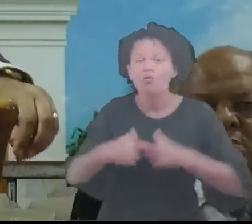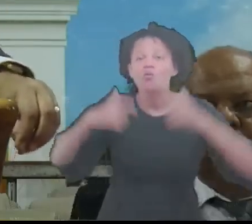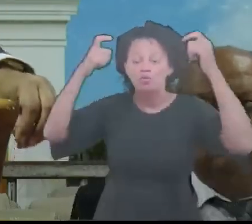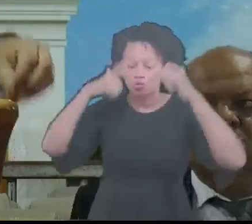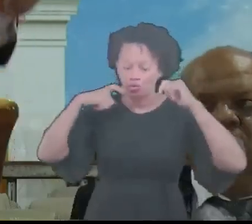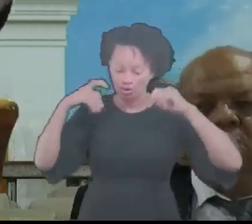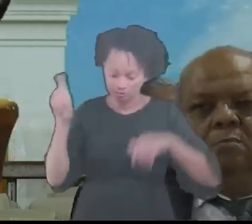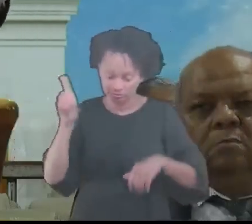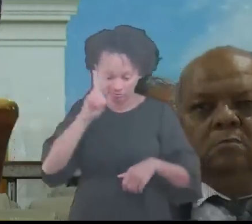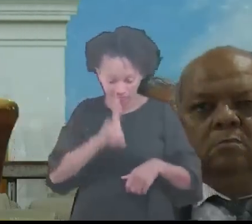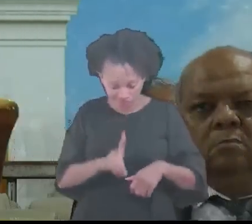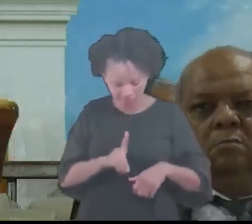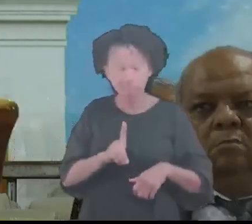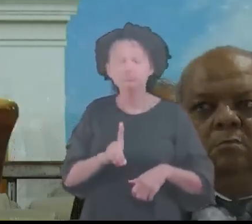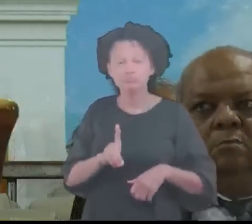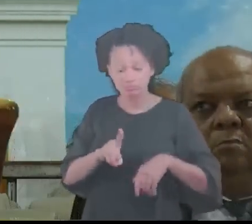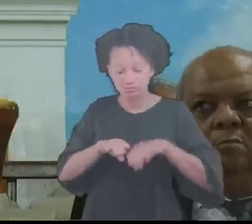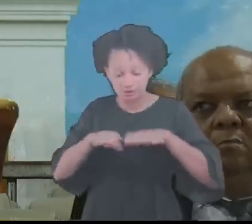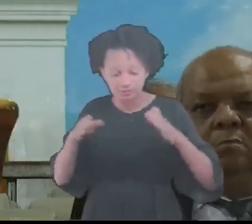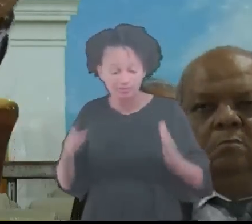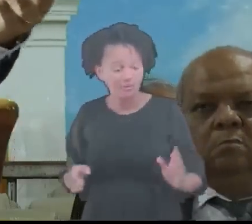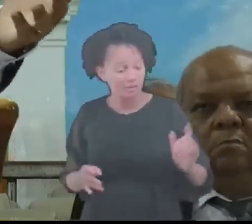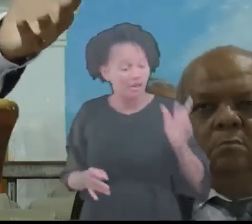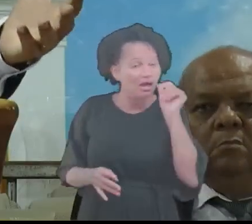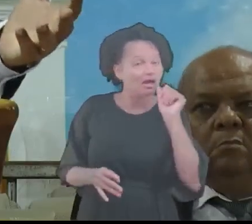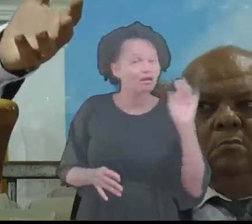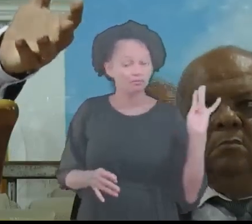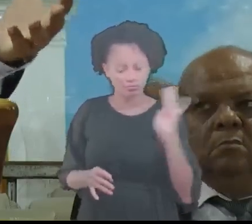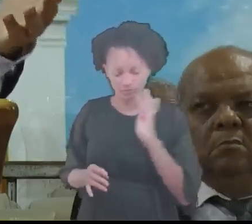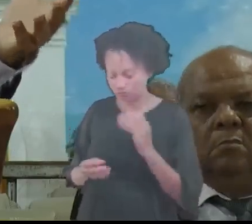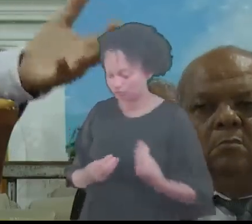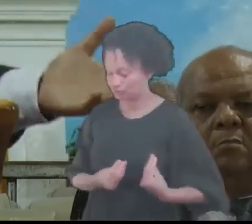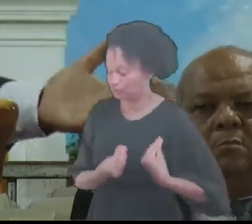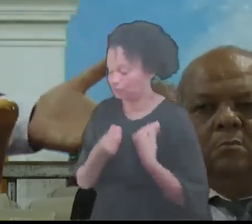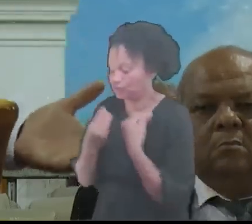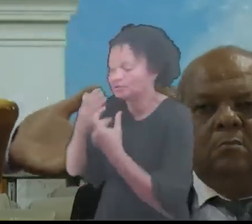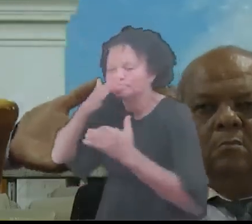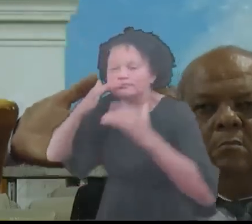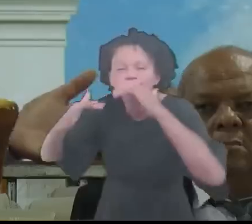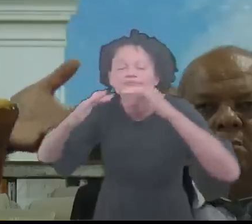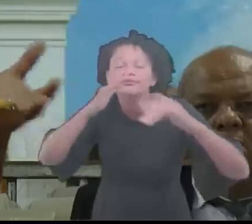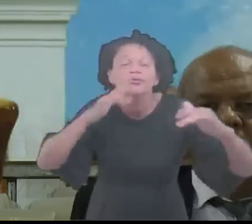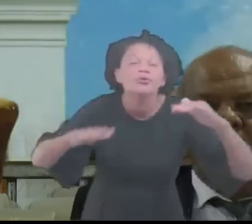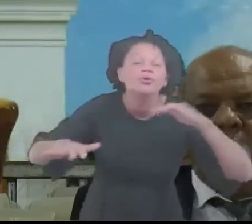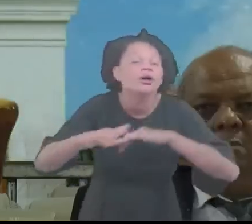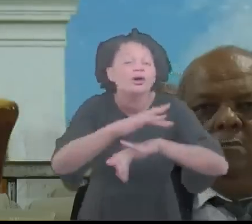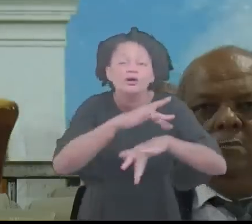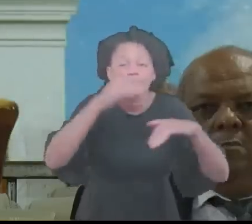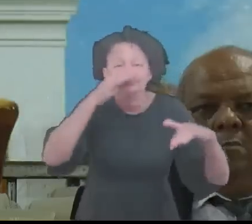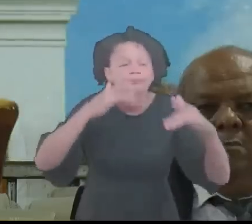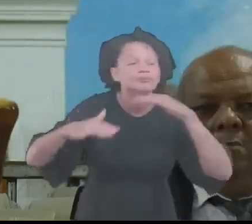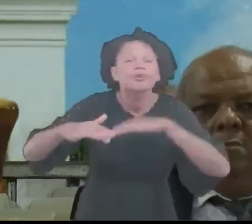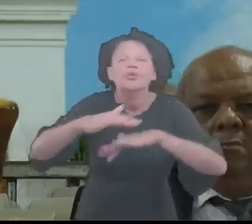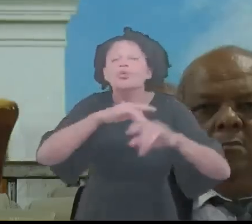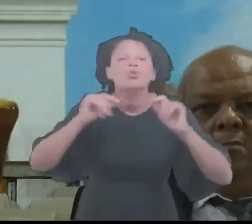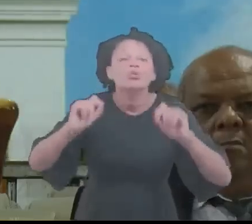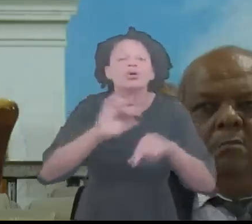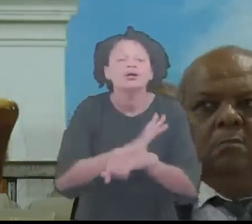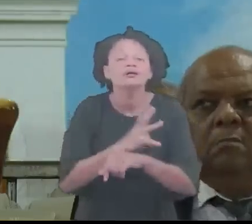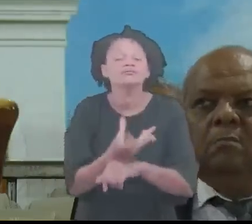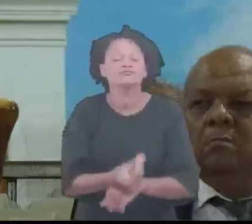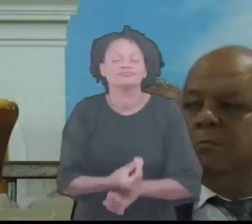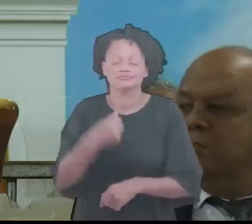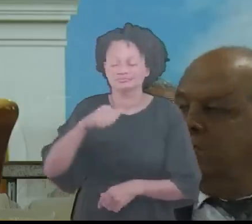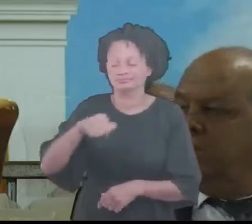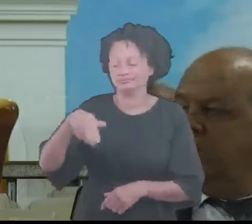mesa, ela trouxe o que? A noiva, e ofereceu a ele para cheirar no ambiente. O que foi que ela trouxe, igreja?